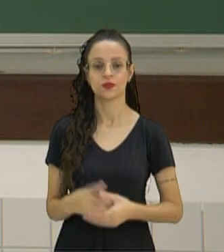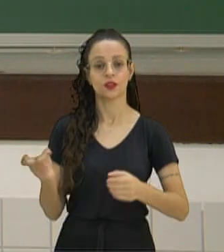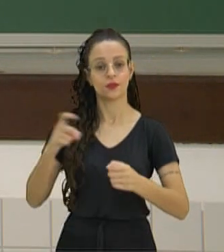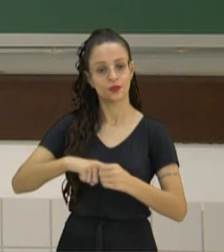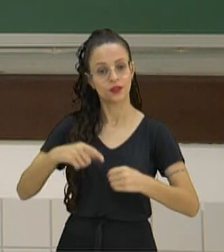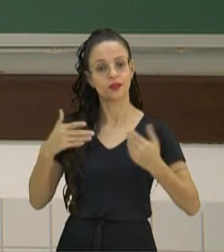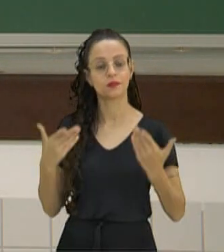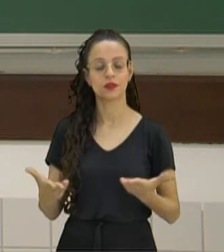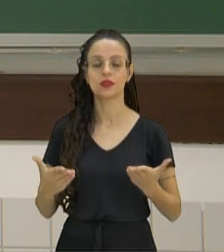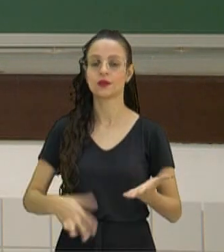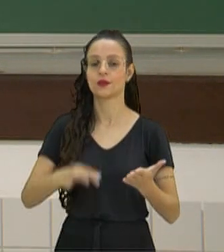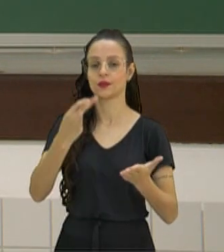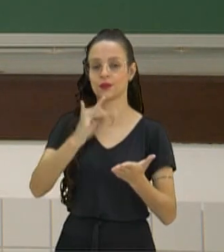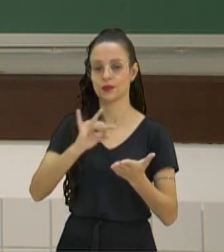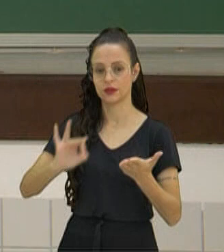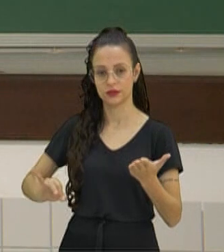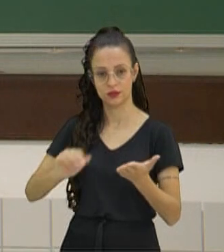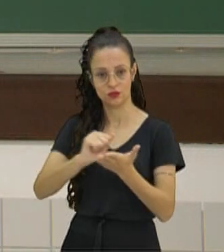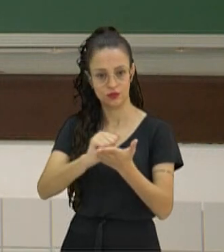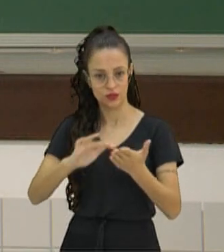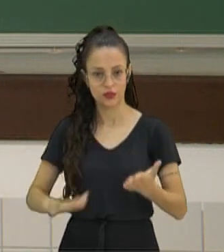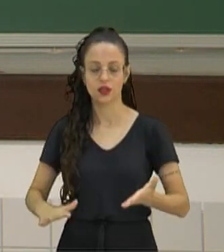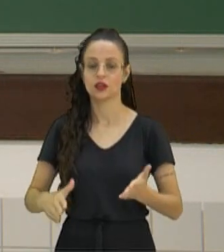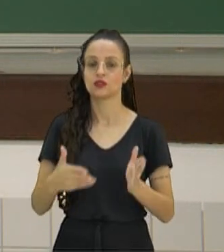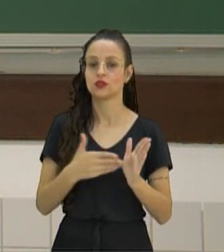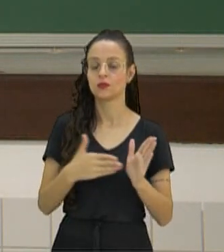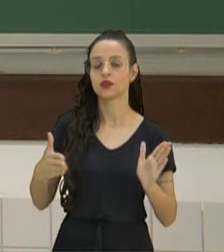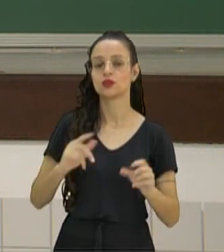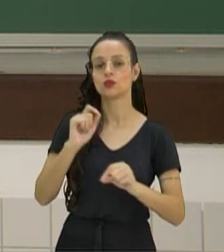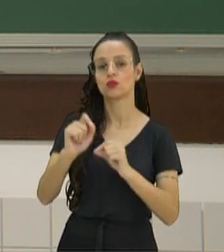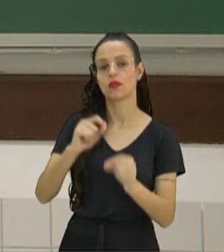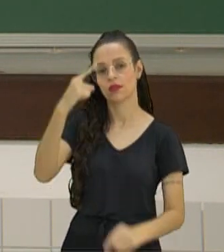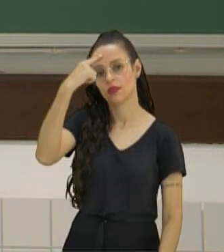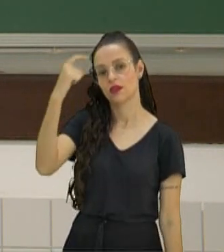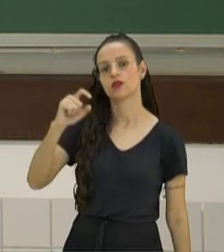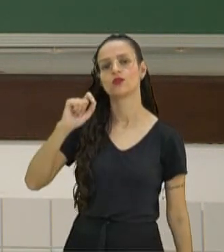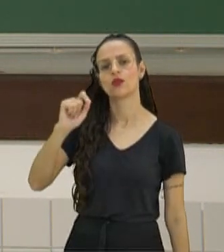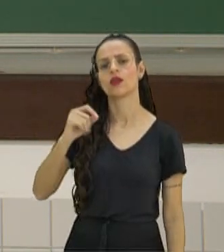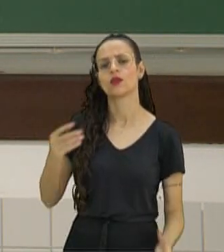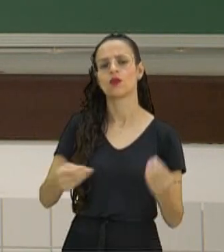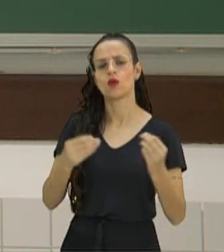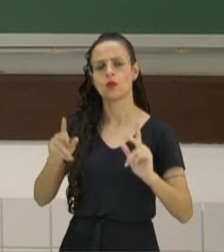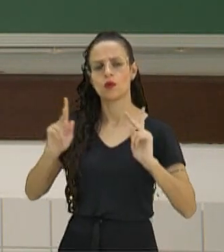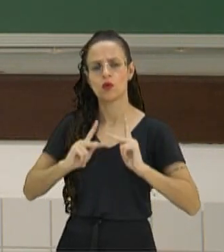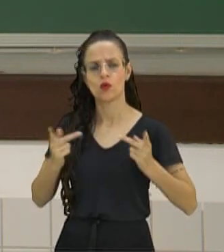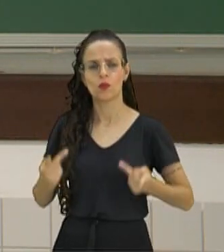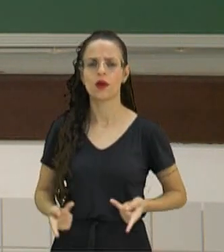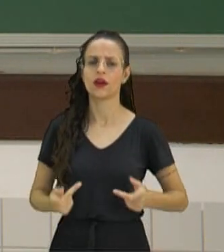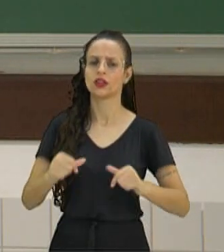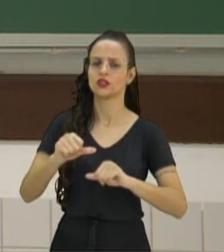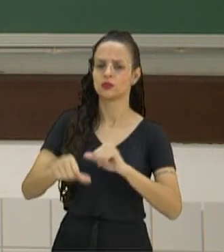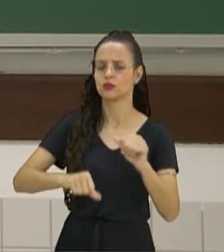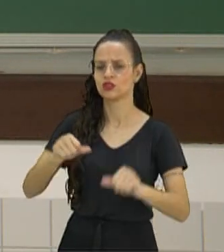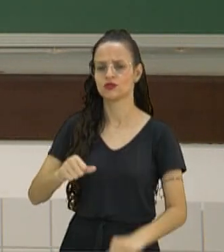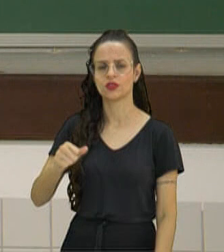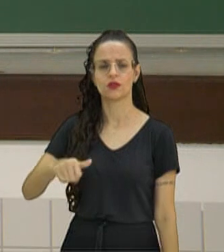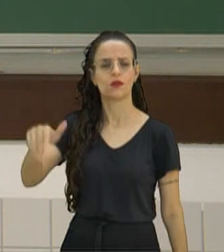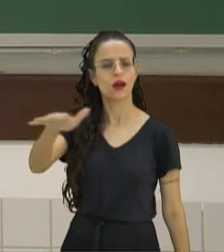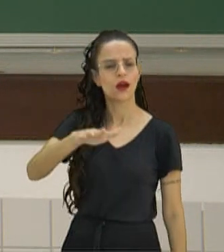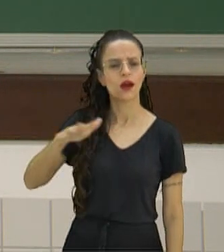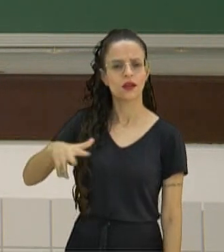Voltamos então ali com a correção da nossa atividade, a partir dessa ideia de como o ser humano modificou o meio